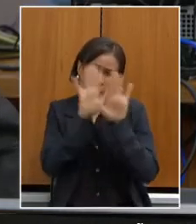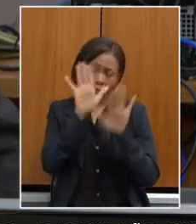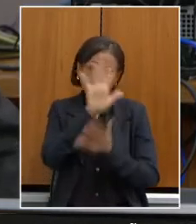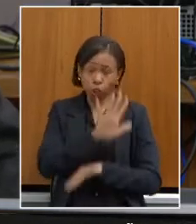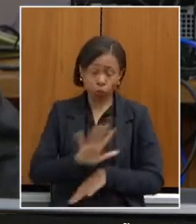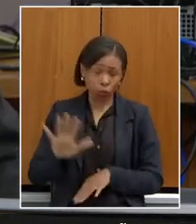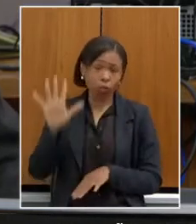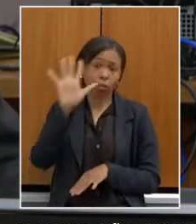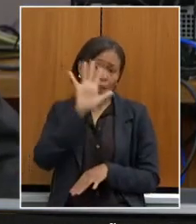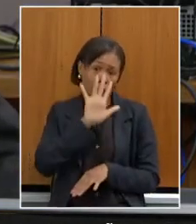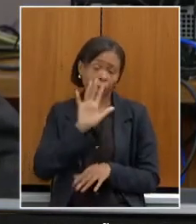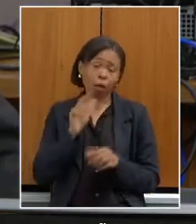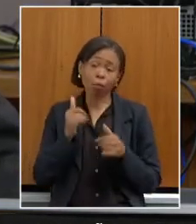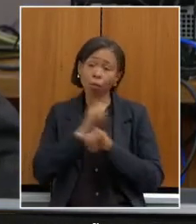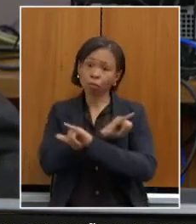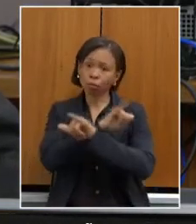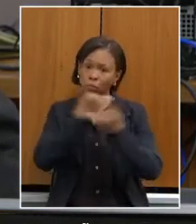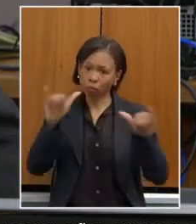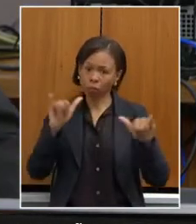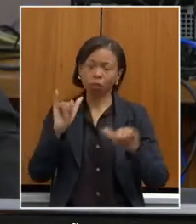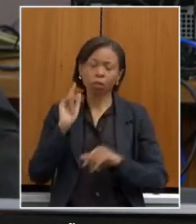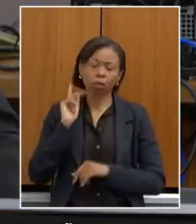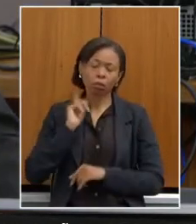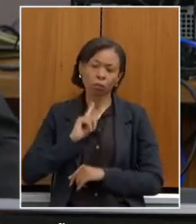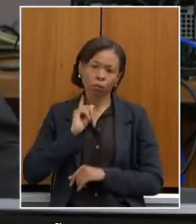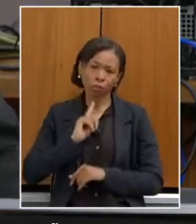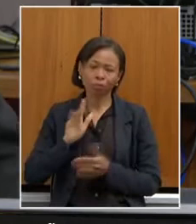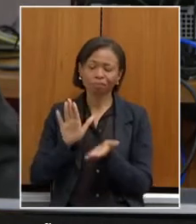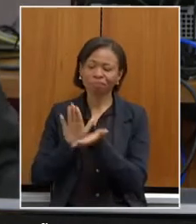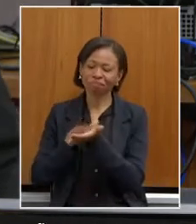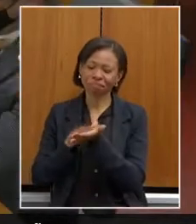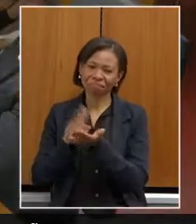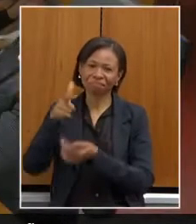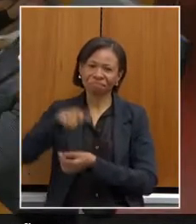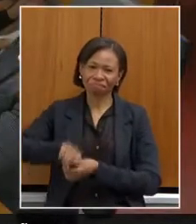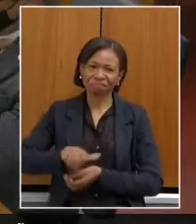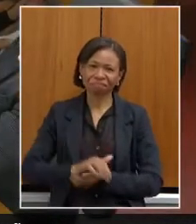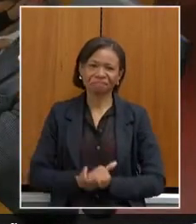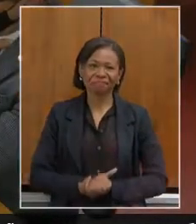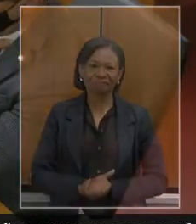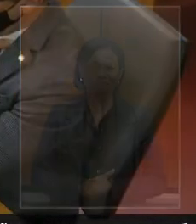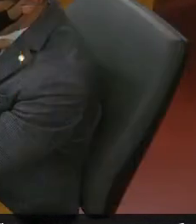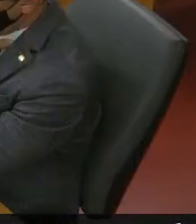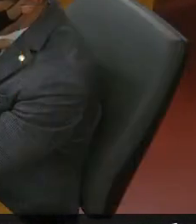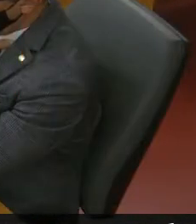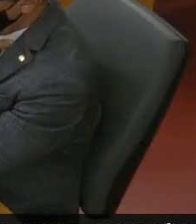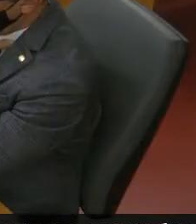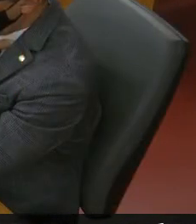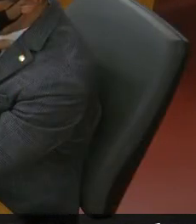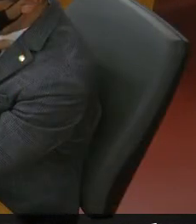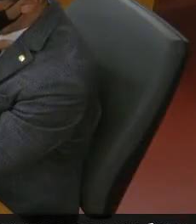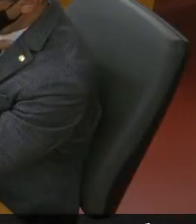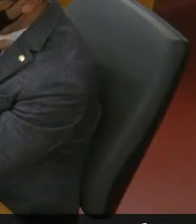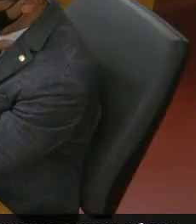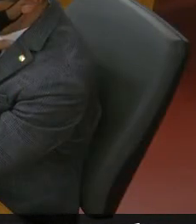geral para toda a população do Estado de Minas Gerais no mais parabéns mais uma vez obrigado Zé Reis obrigado deputado Zé